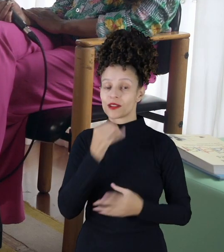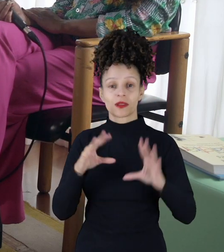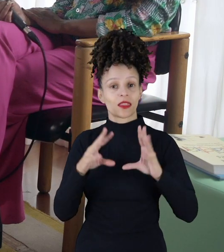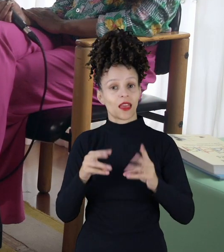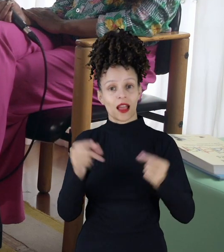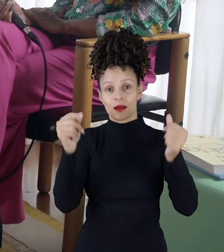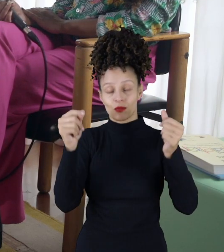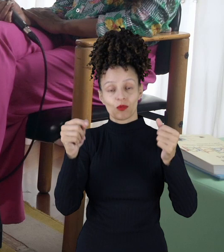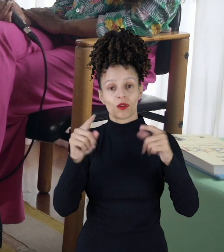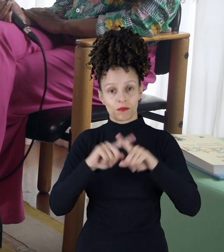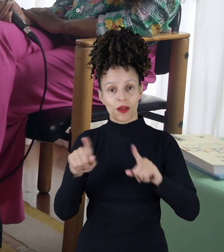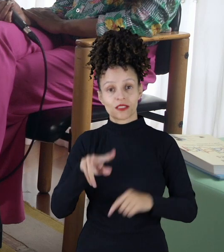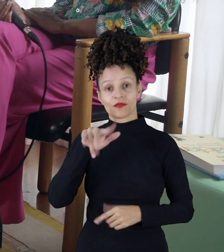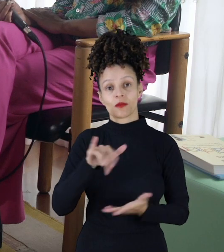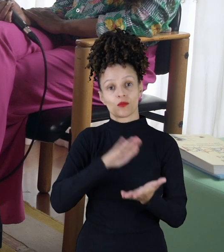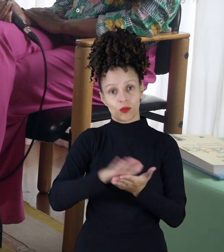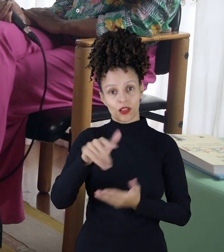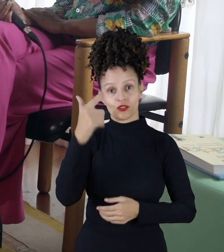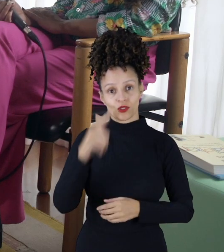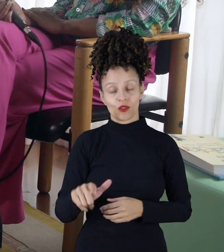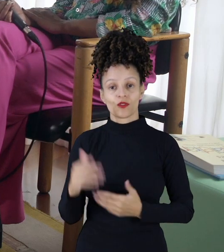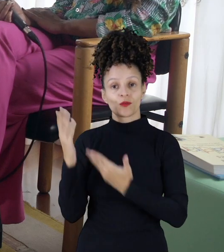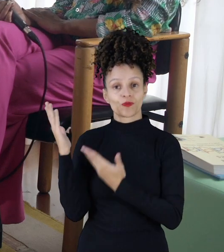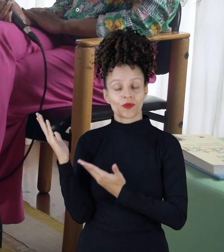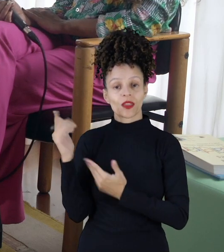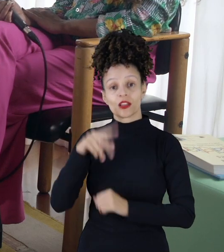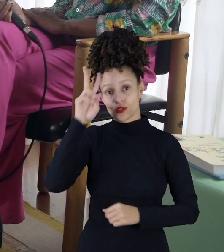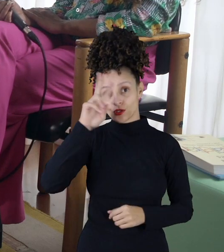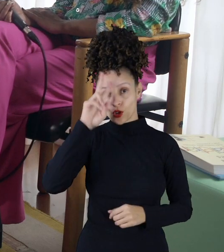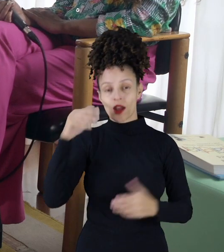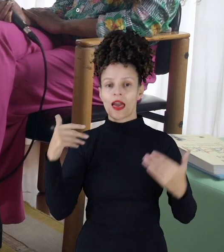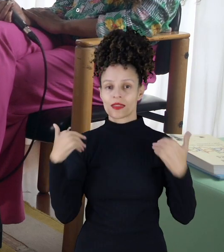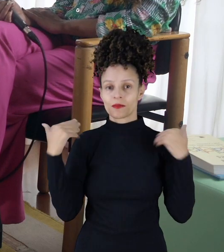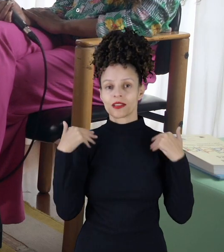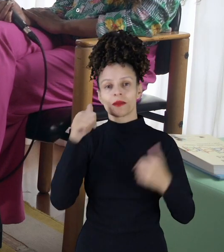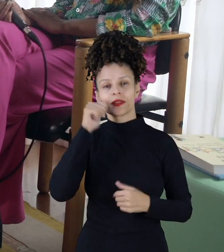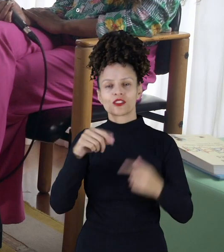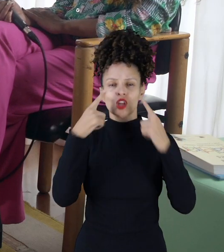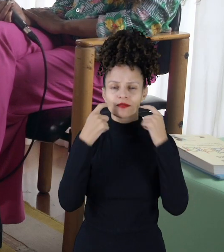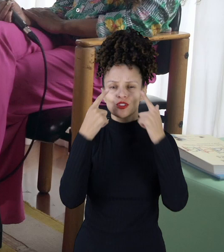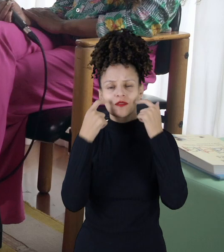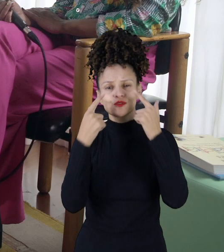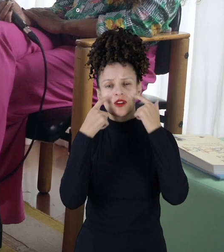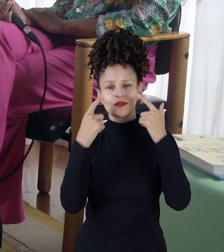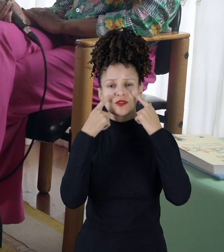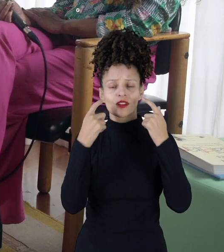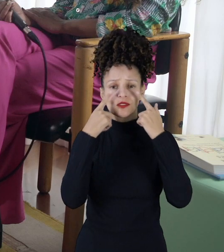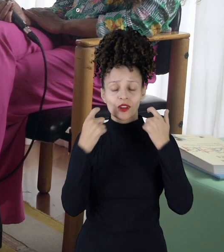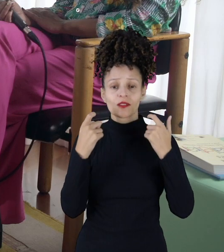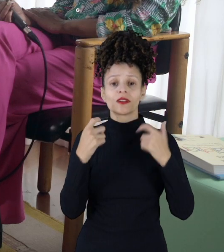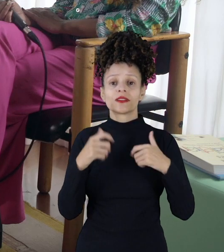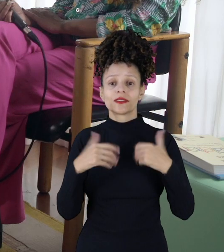Esse livro, infelizmente, esgotou, mas a gente está para republicar agora. que é uma história bem animada de uma moça que